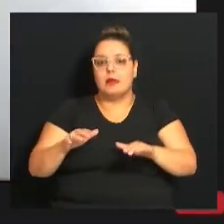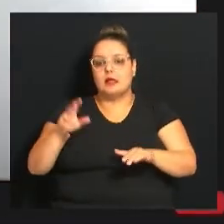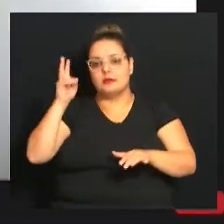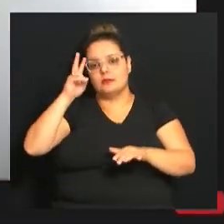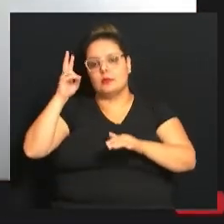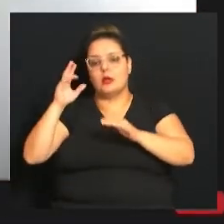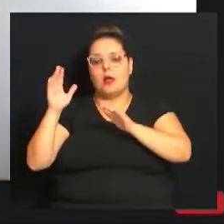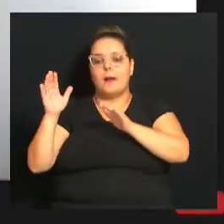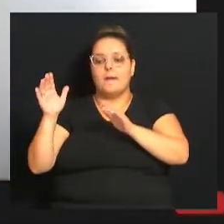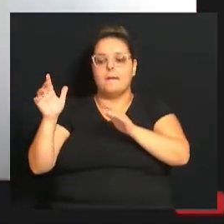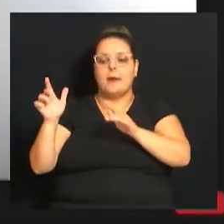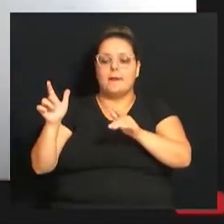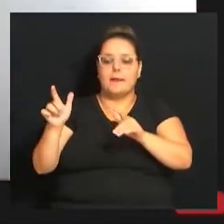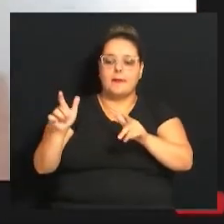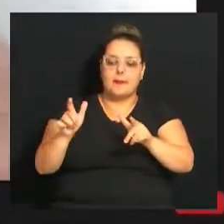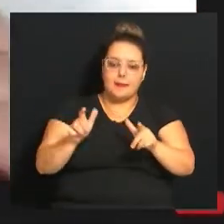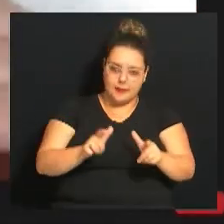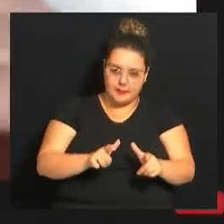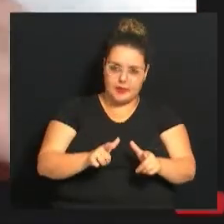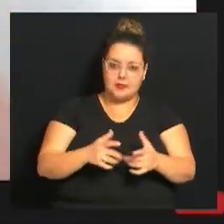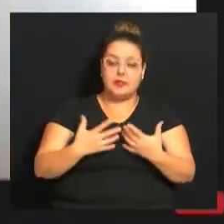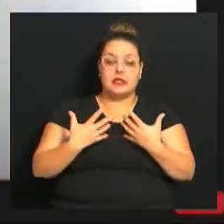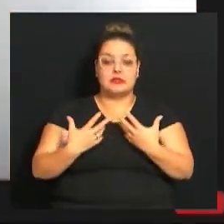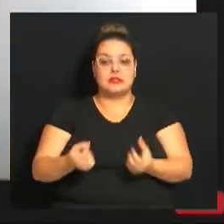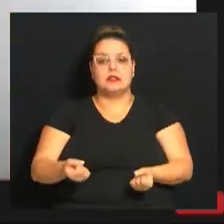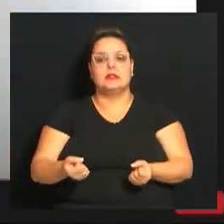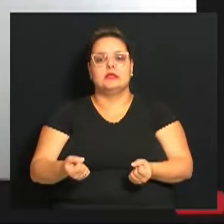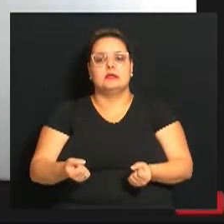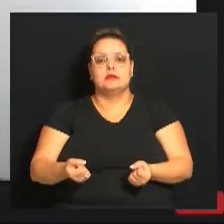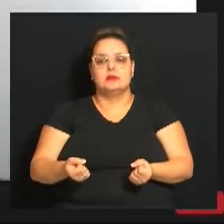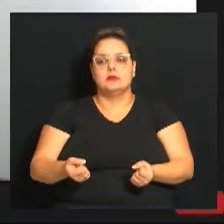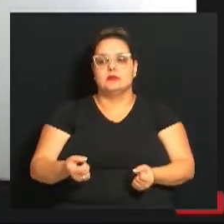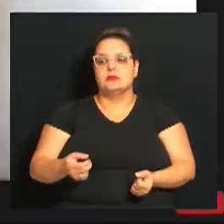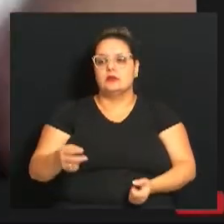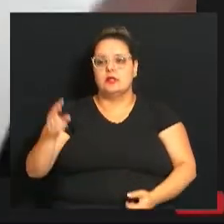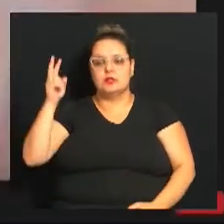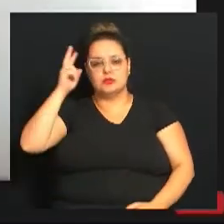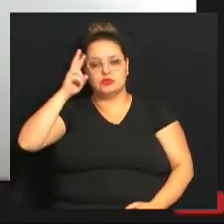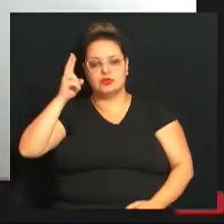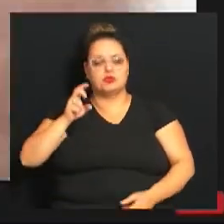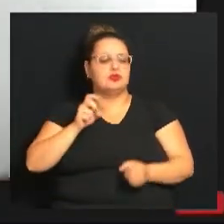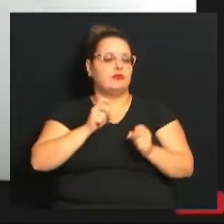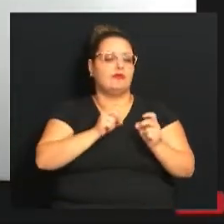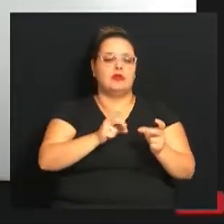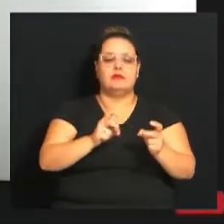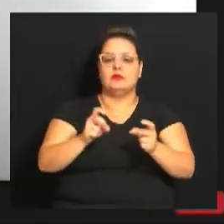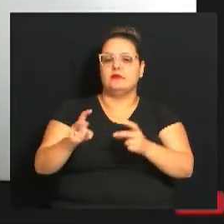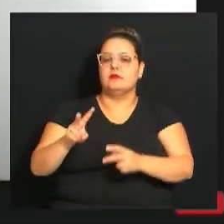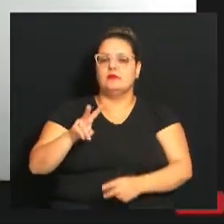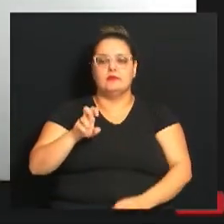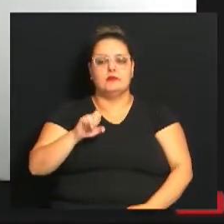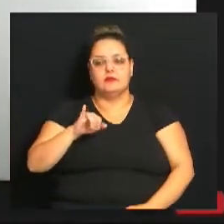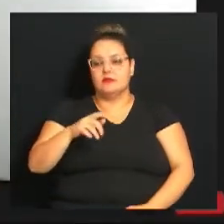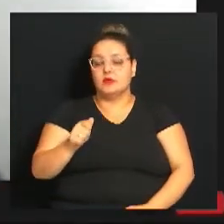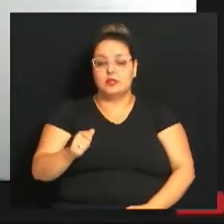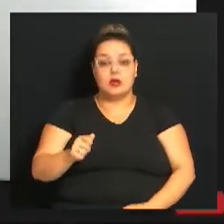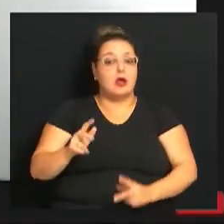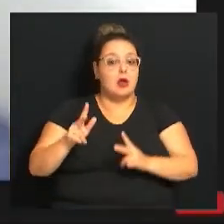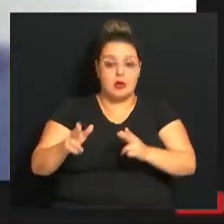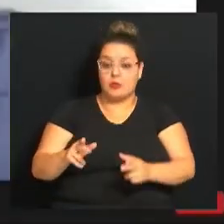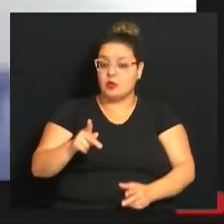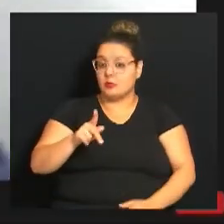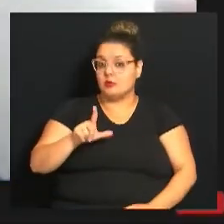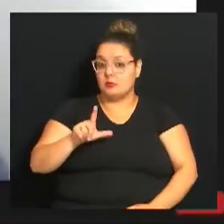diminuindo muito. Aquelas tiragens históricas da Veja, revistas como Playboy, Sexy,